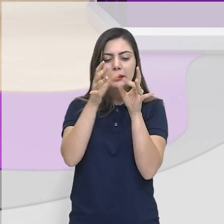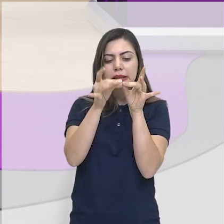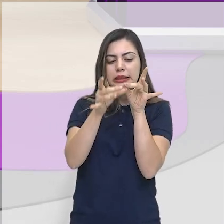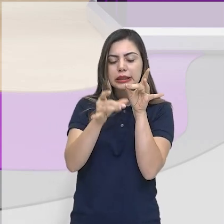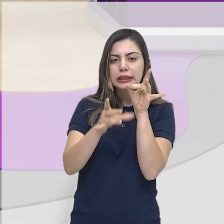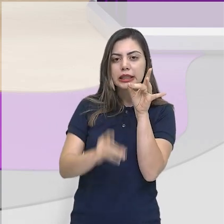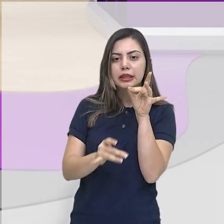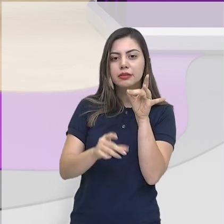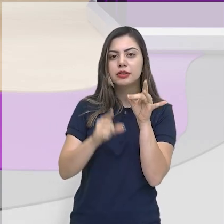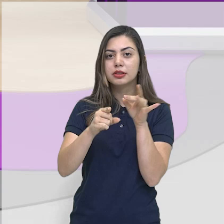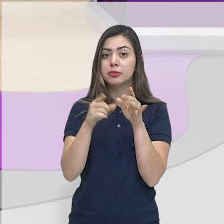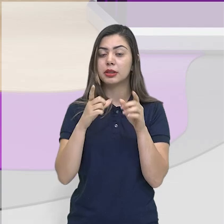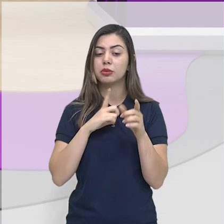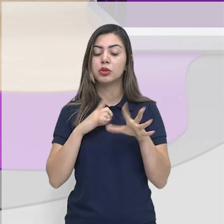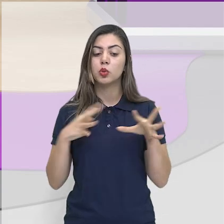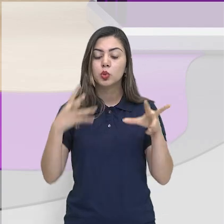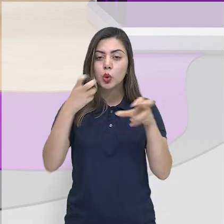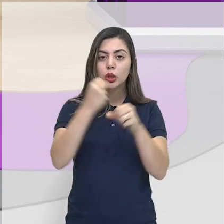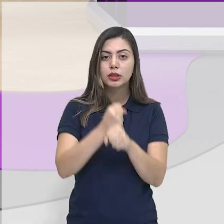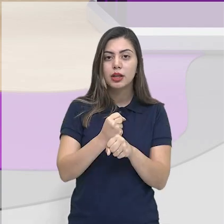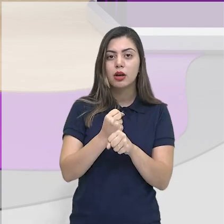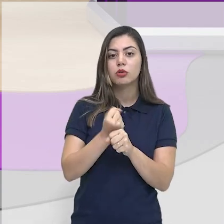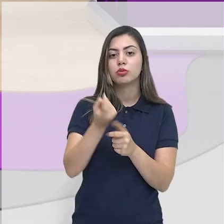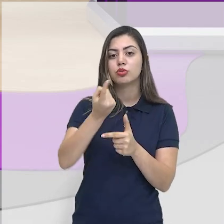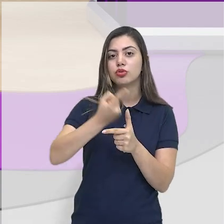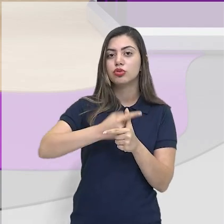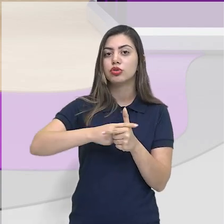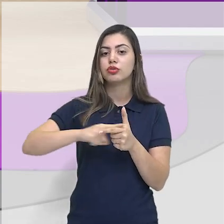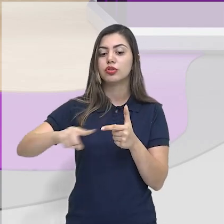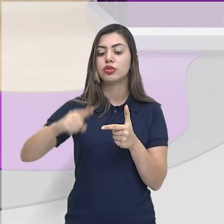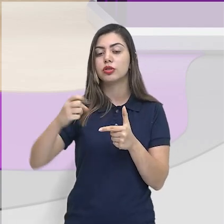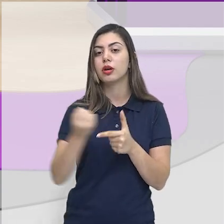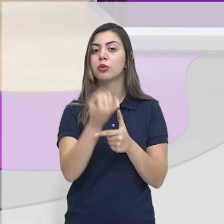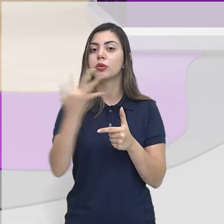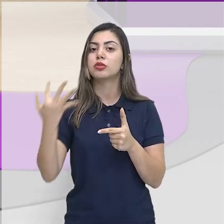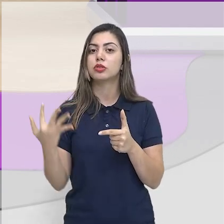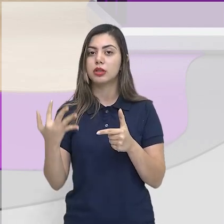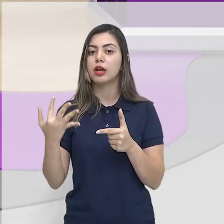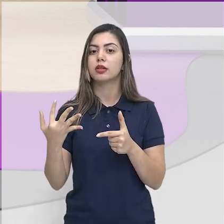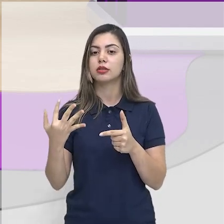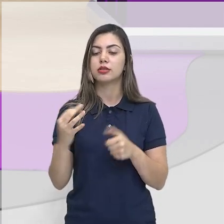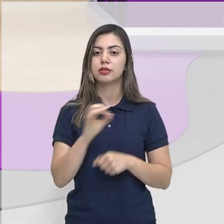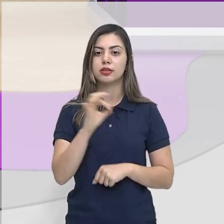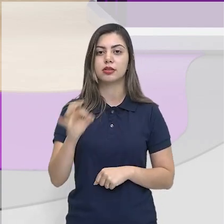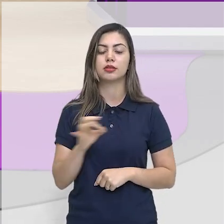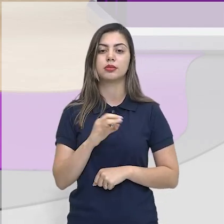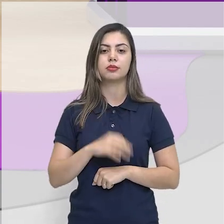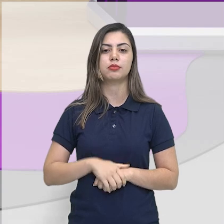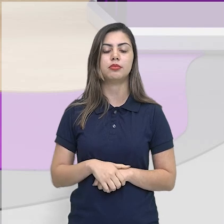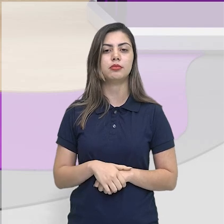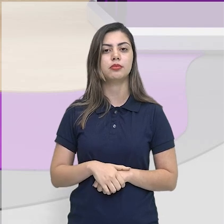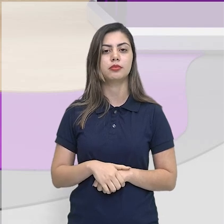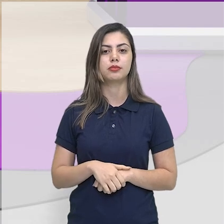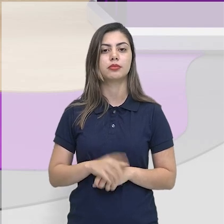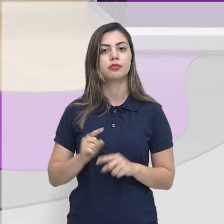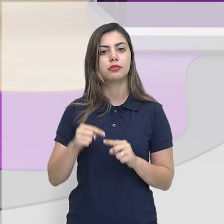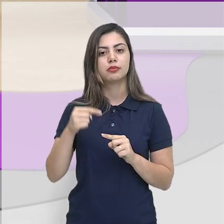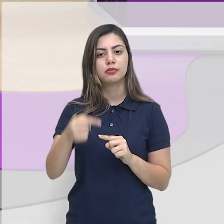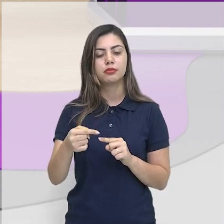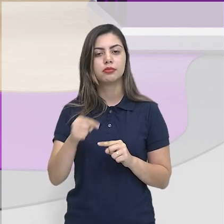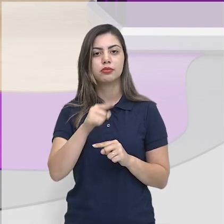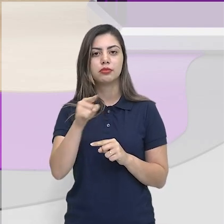você vai pegar o todo e vai dividir exatamente por esse quantitativo. E aí depois você vai particularizar,